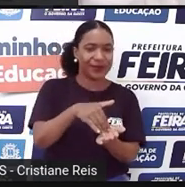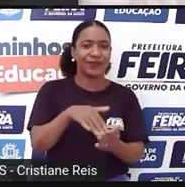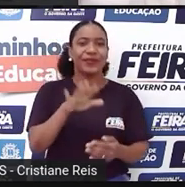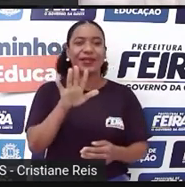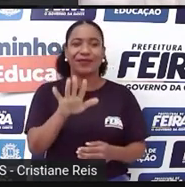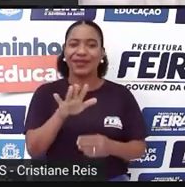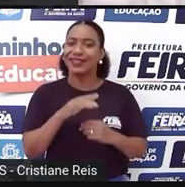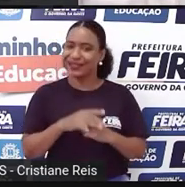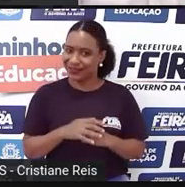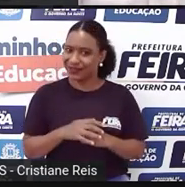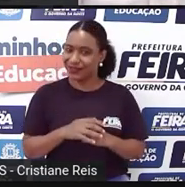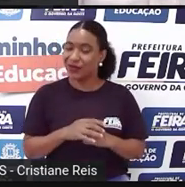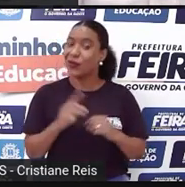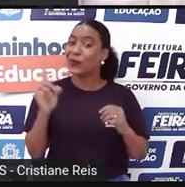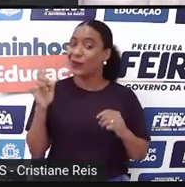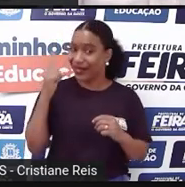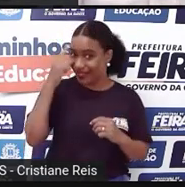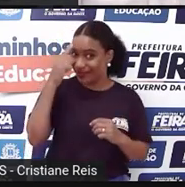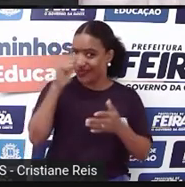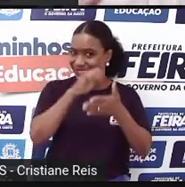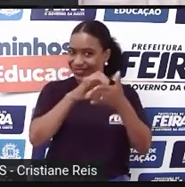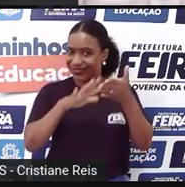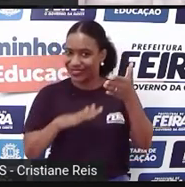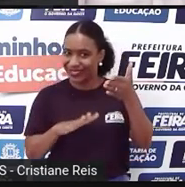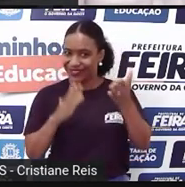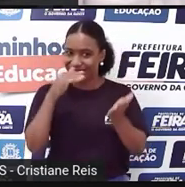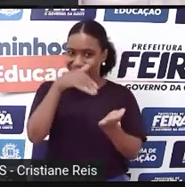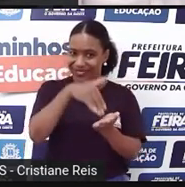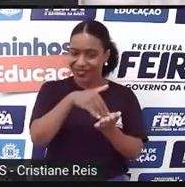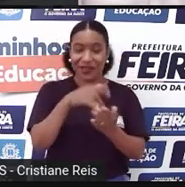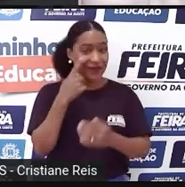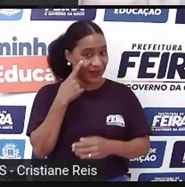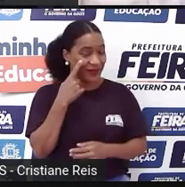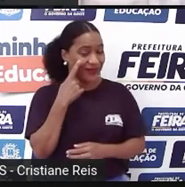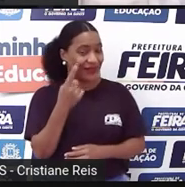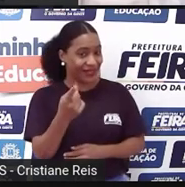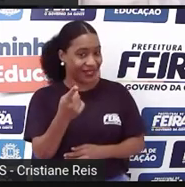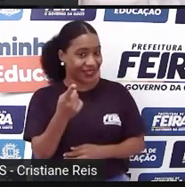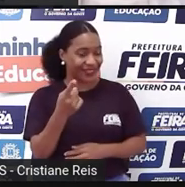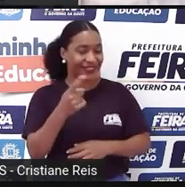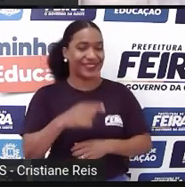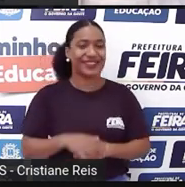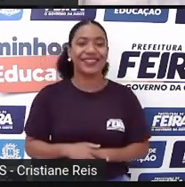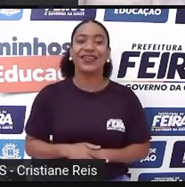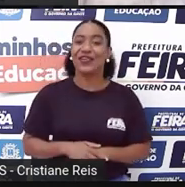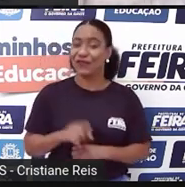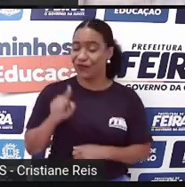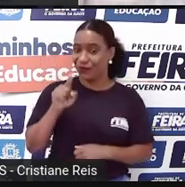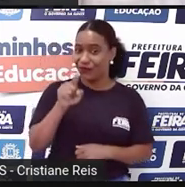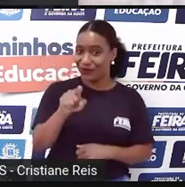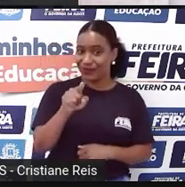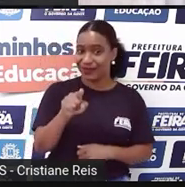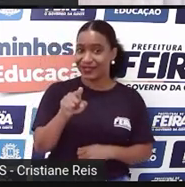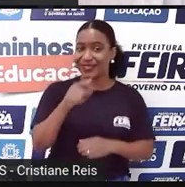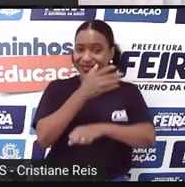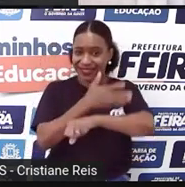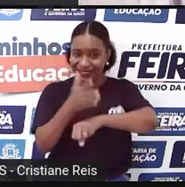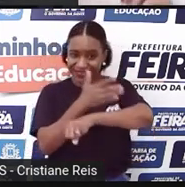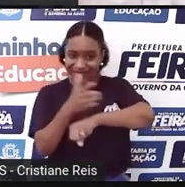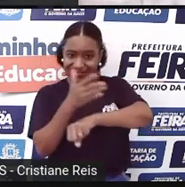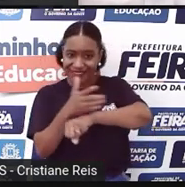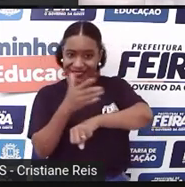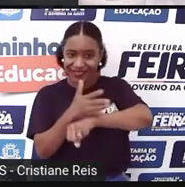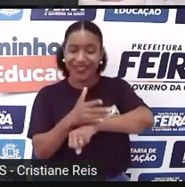sem deixar o nosso desafio. Let's practice because you can do it. Então vamos praticar o inglês